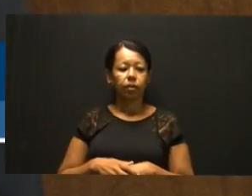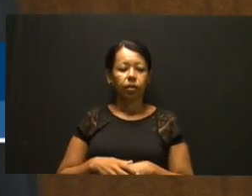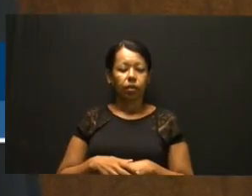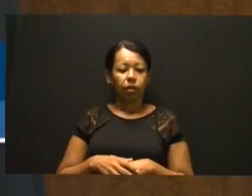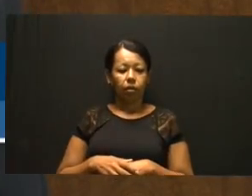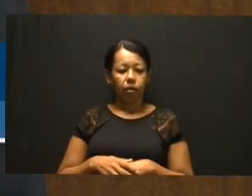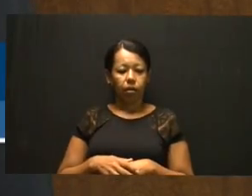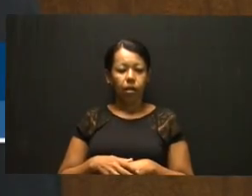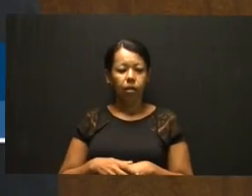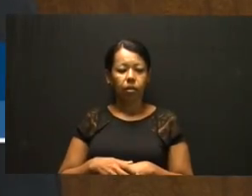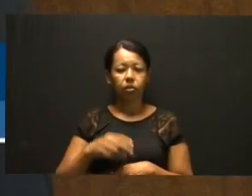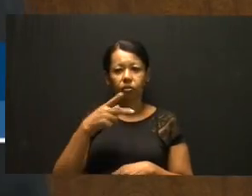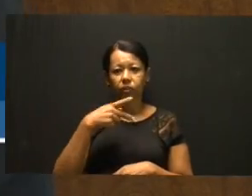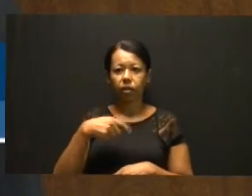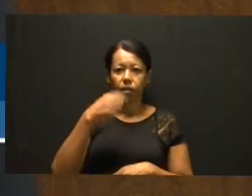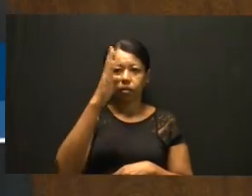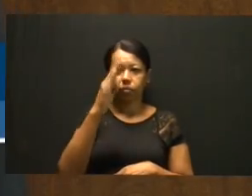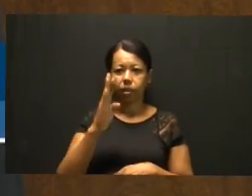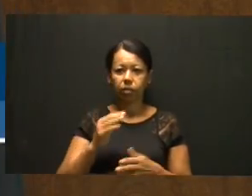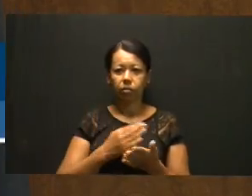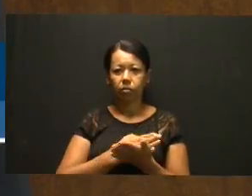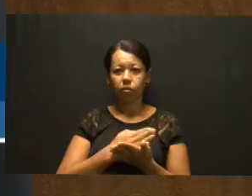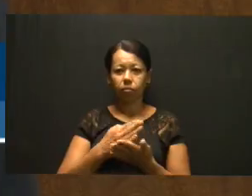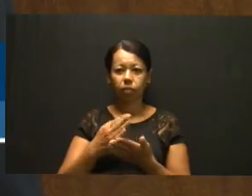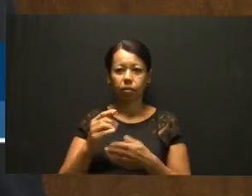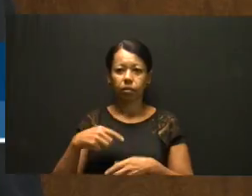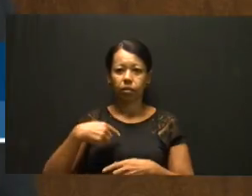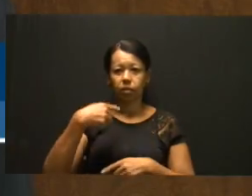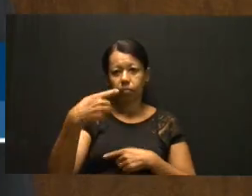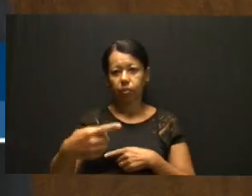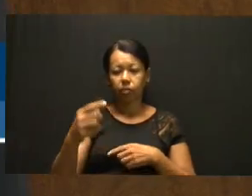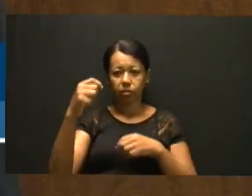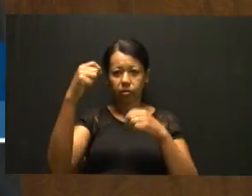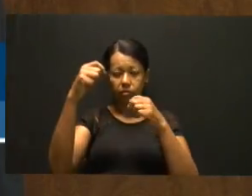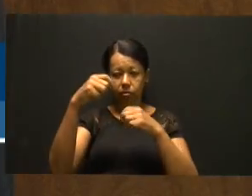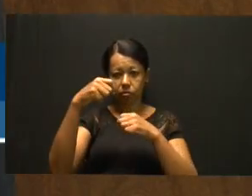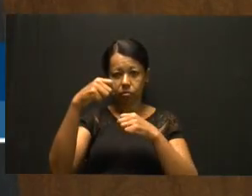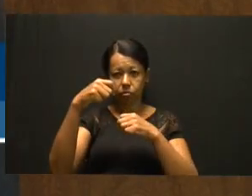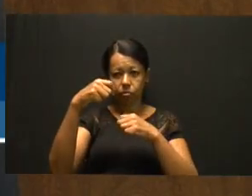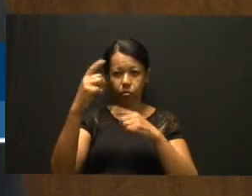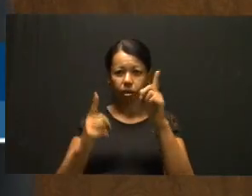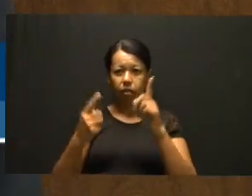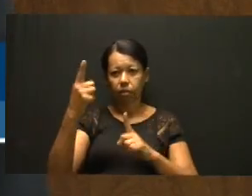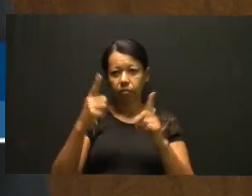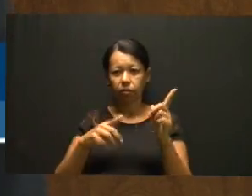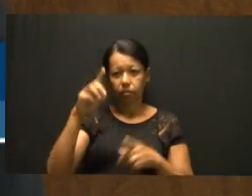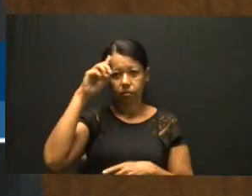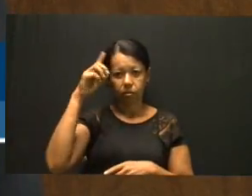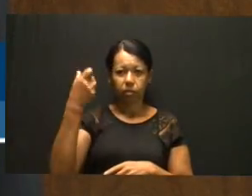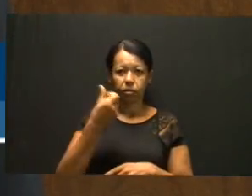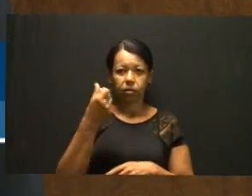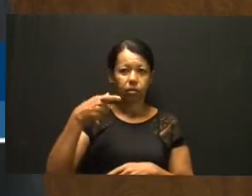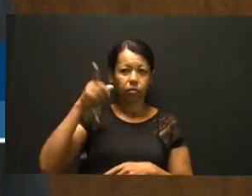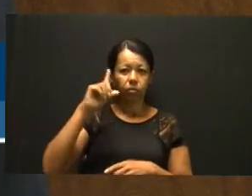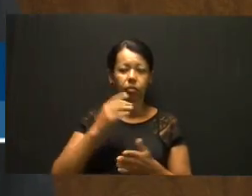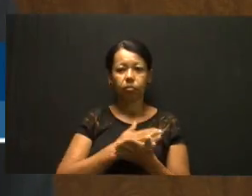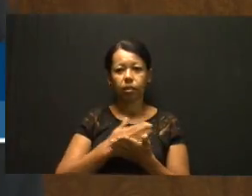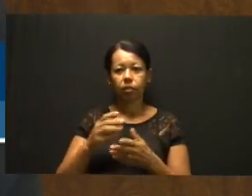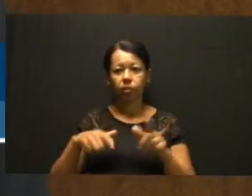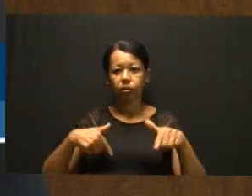a gente costuma dizer que o Brasil começa após o carnaval. Então, dia 6, que foi ontem, nós retomamos os trabalhos,